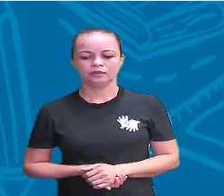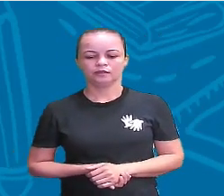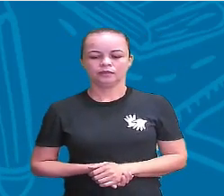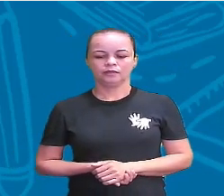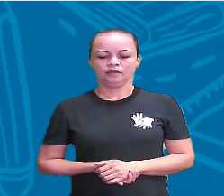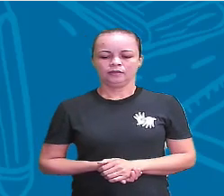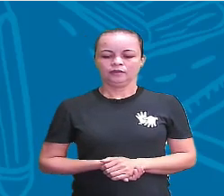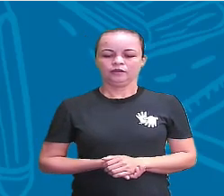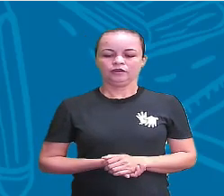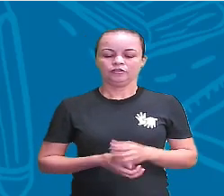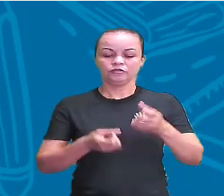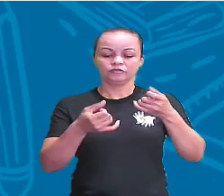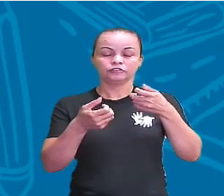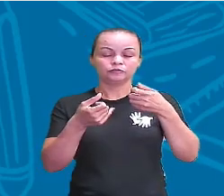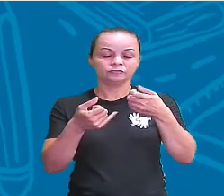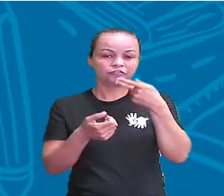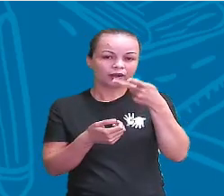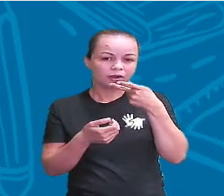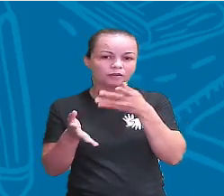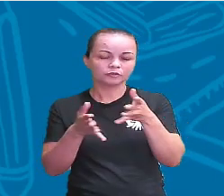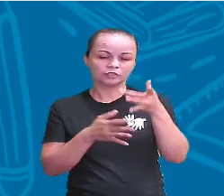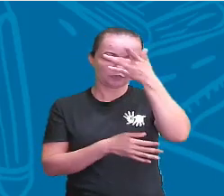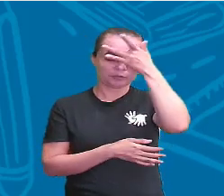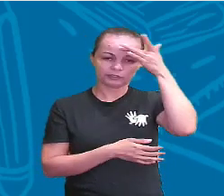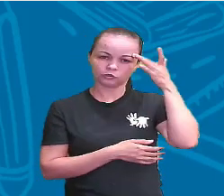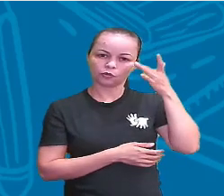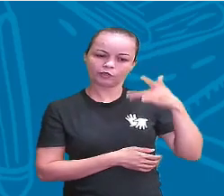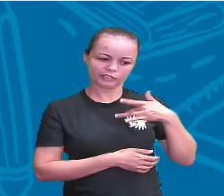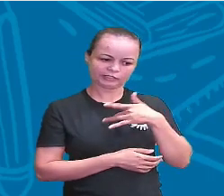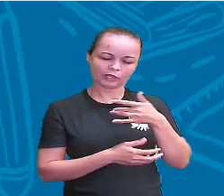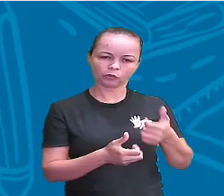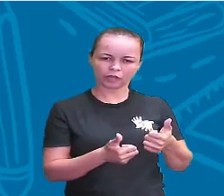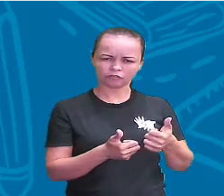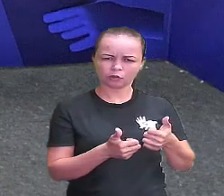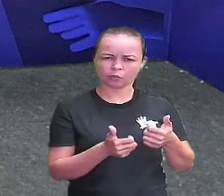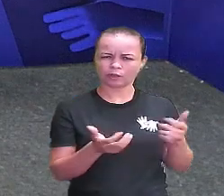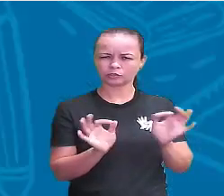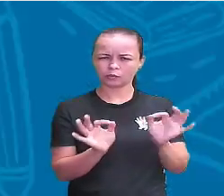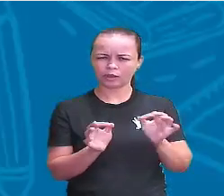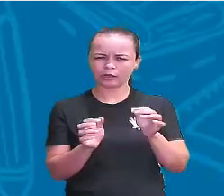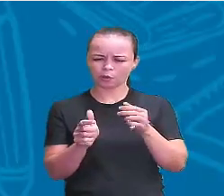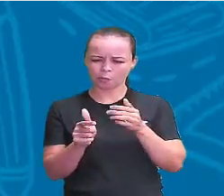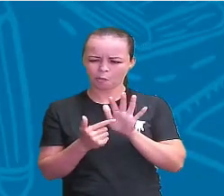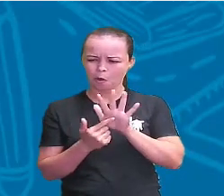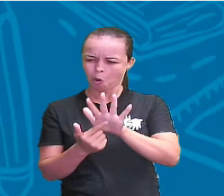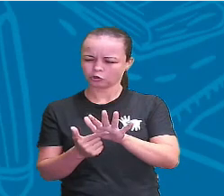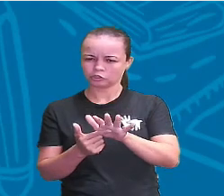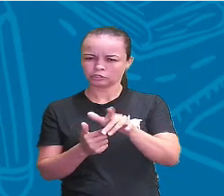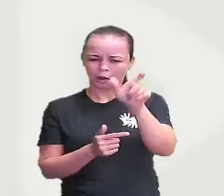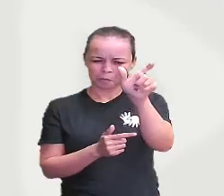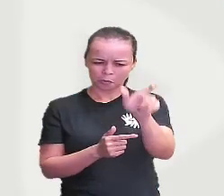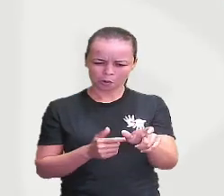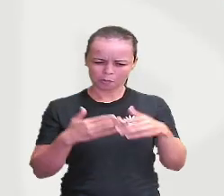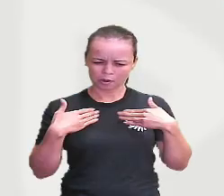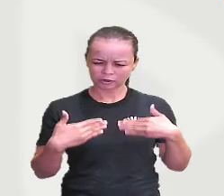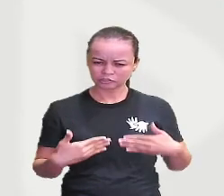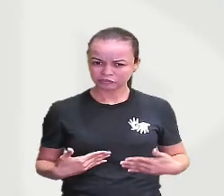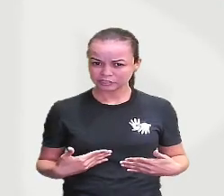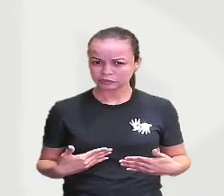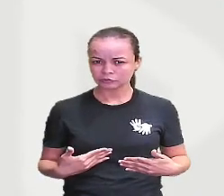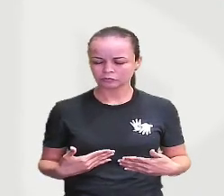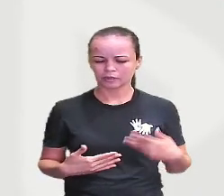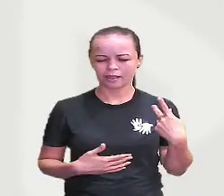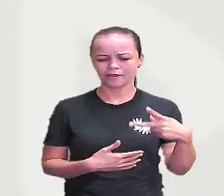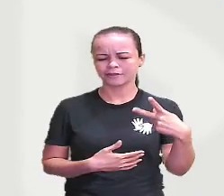uma pessoa está saudável quando ela não apresenta problemas físicos. Isso aí está verdadeiro ou